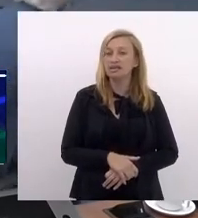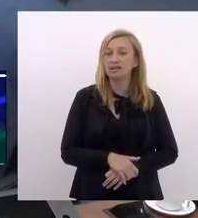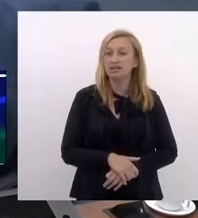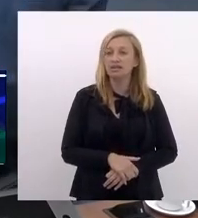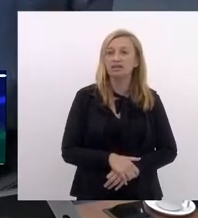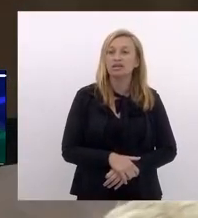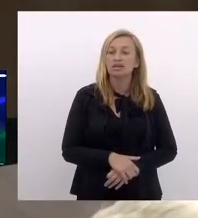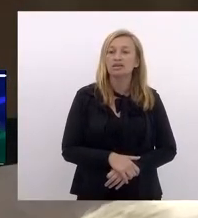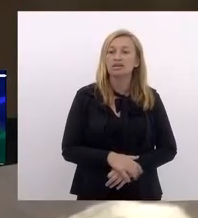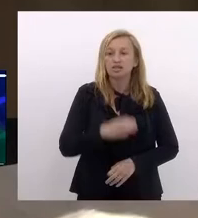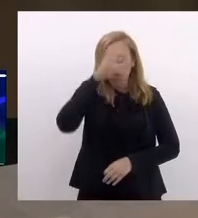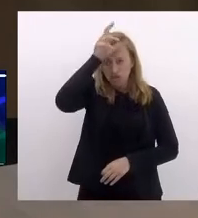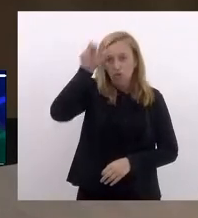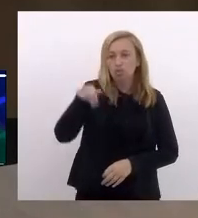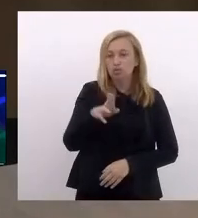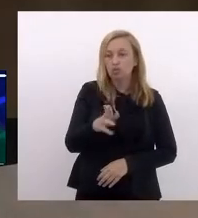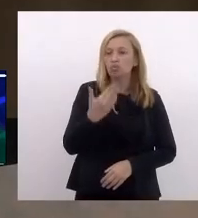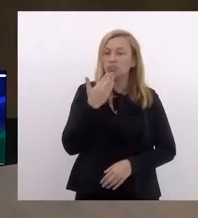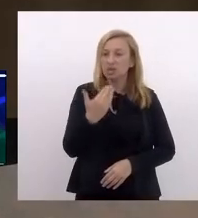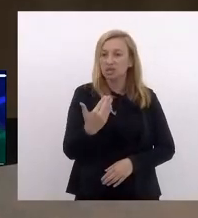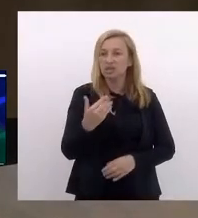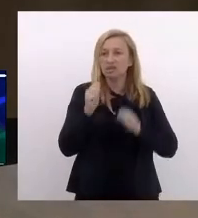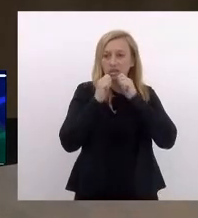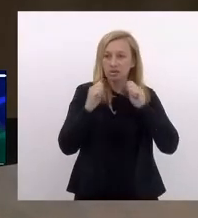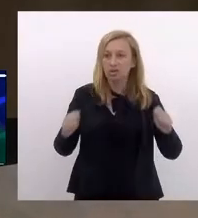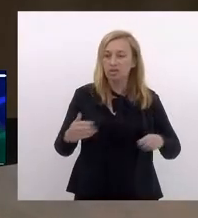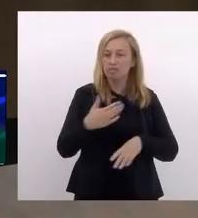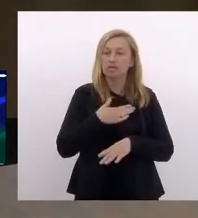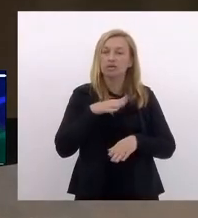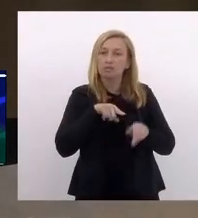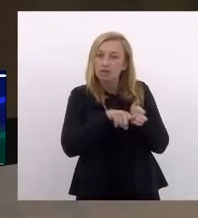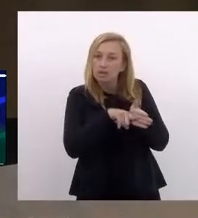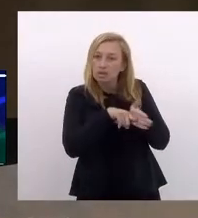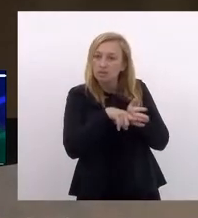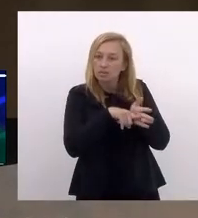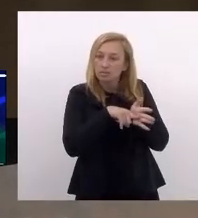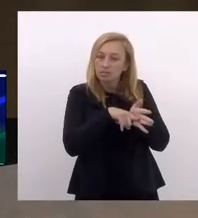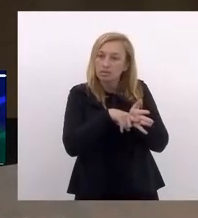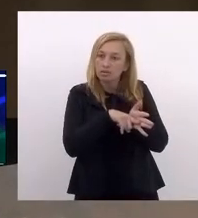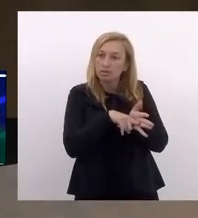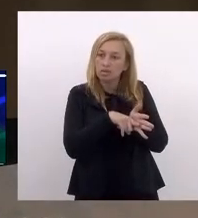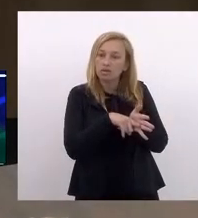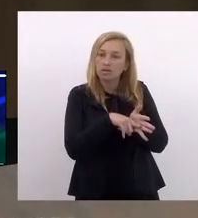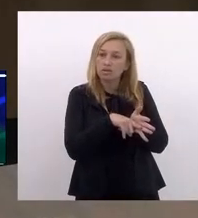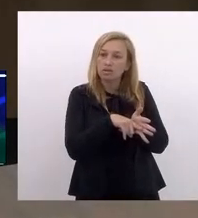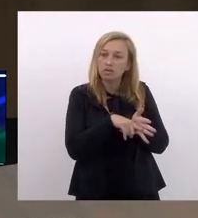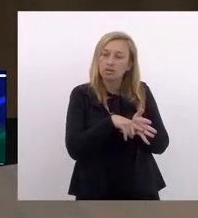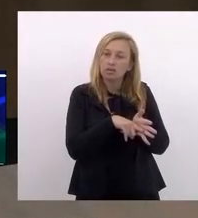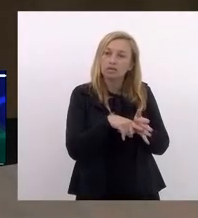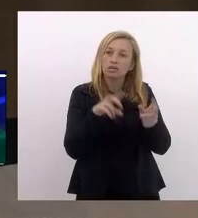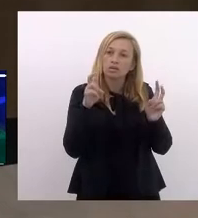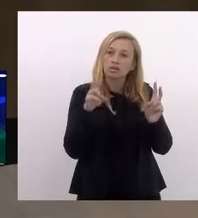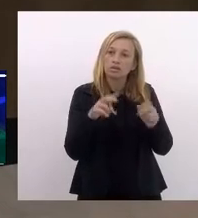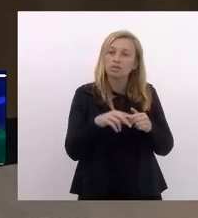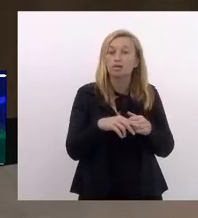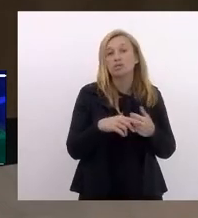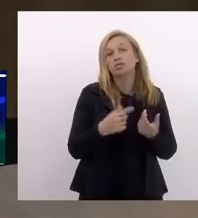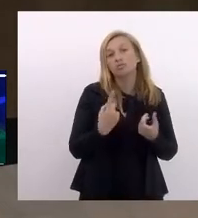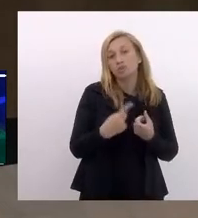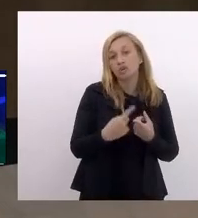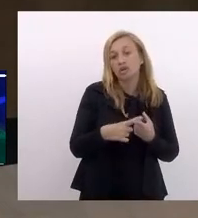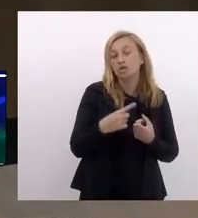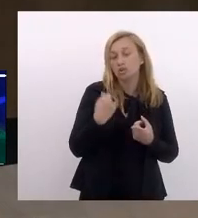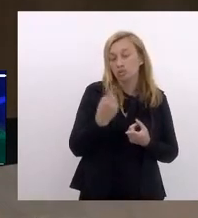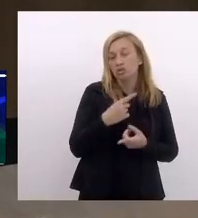Deputada Tia Ju, tinha pedido para minha assessoria pesquisar sobre esse estabelecimento, até porque a gente